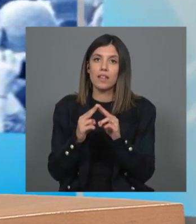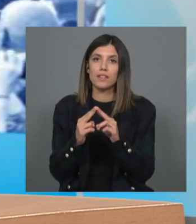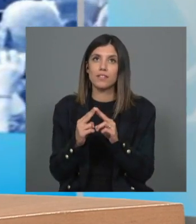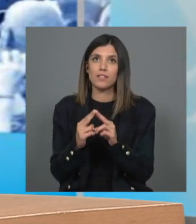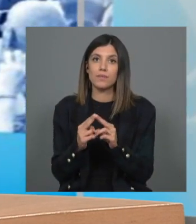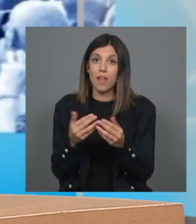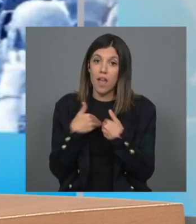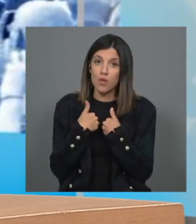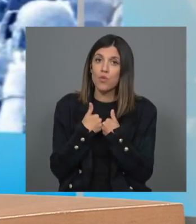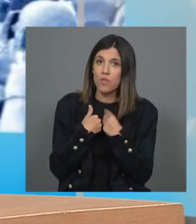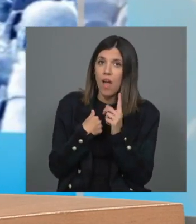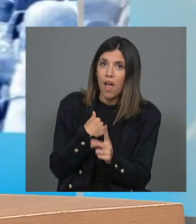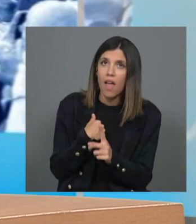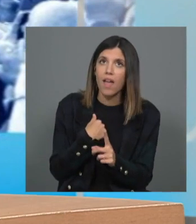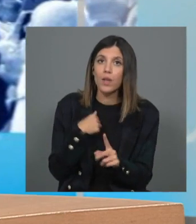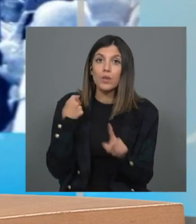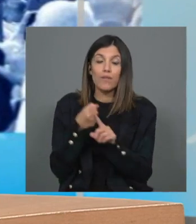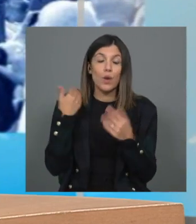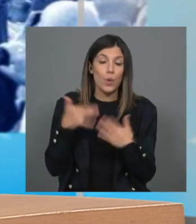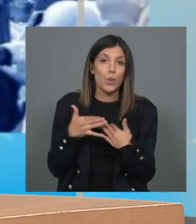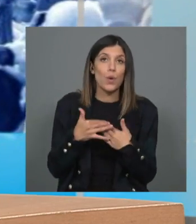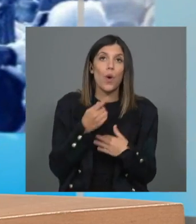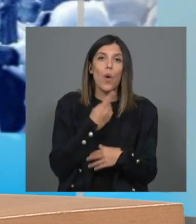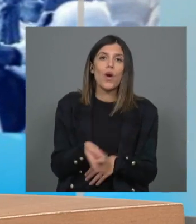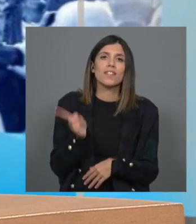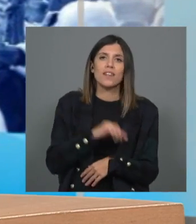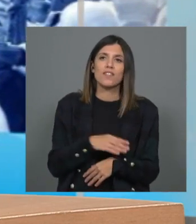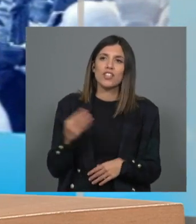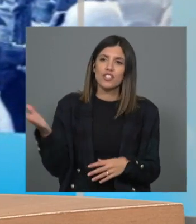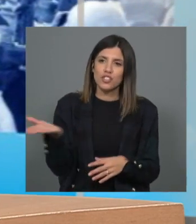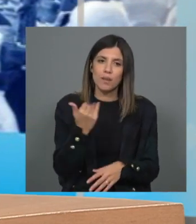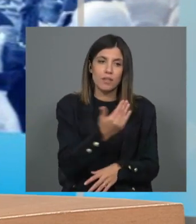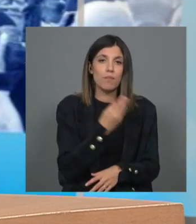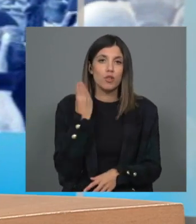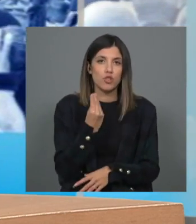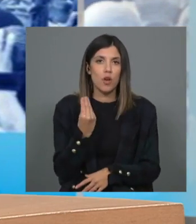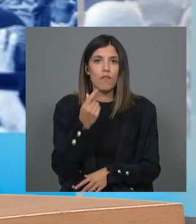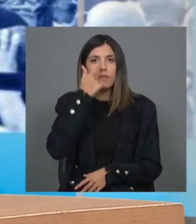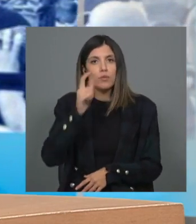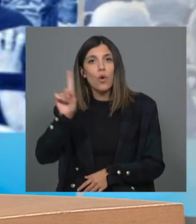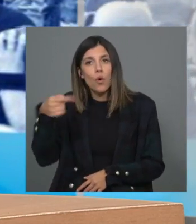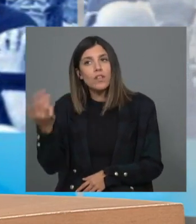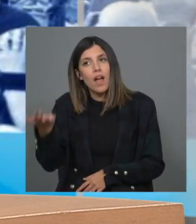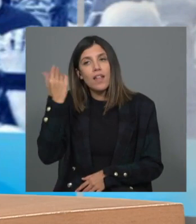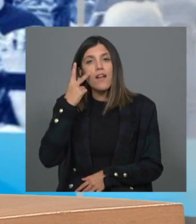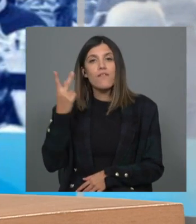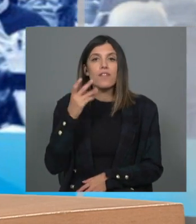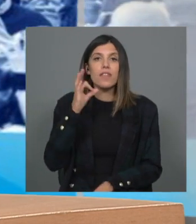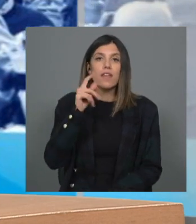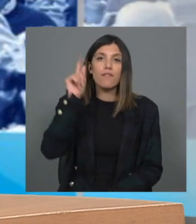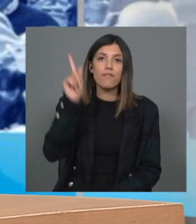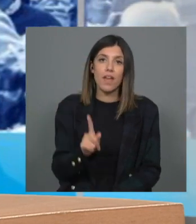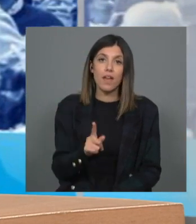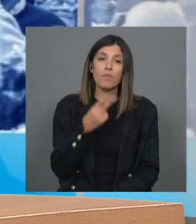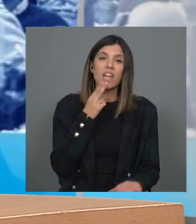uma ajuda, mais uma vez, neste grande desafio que temos, que é de voltar a trazer os jovens, mas também toda a gente, para a vida da fé, que foi uma realidade que ficou